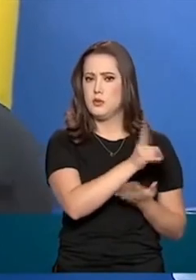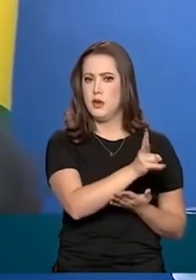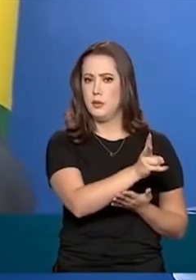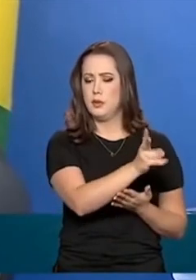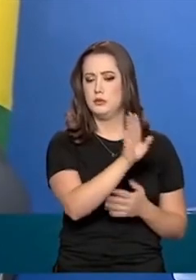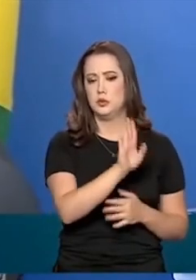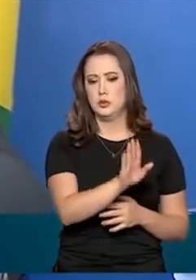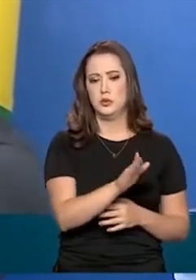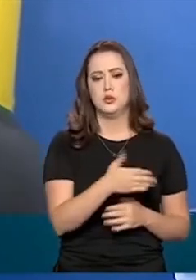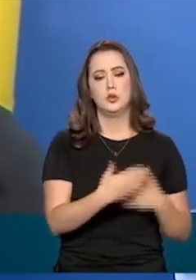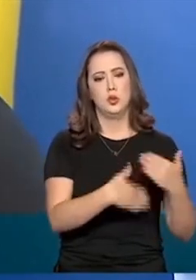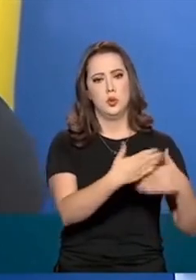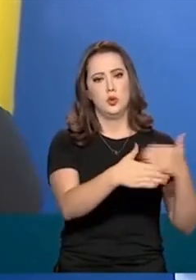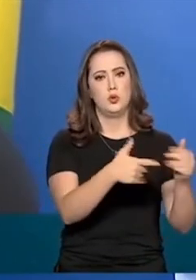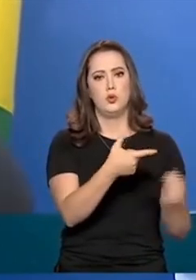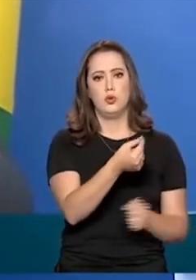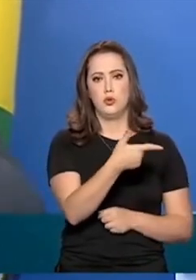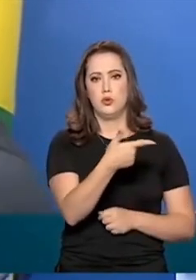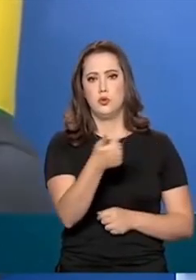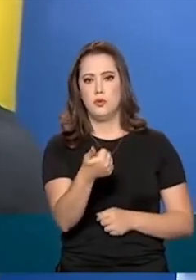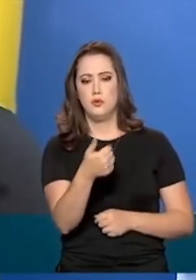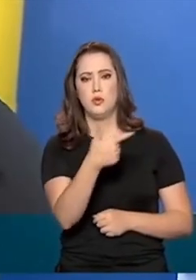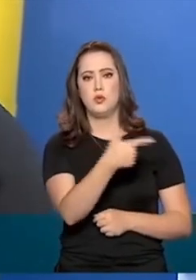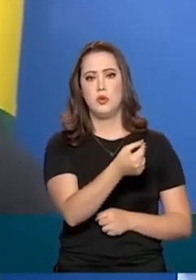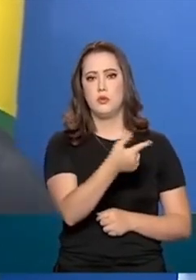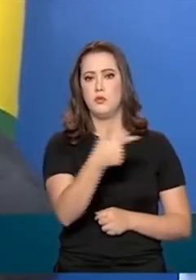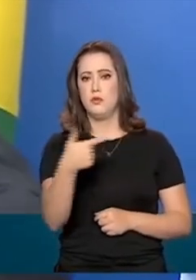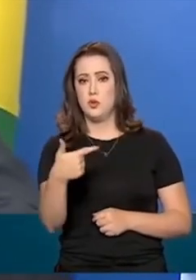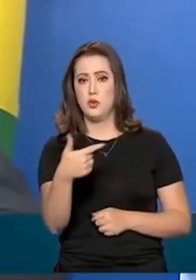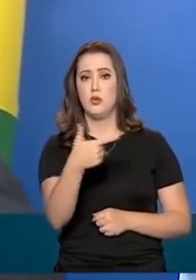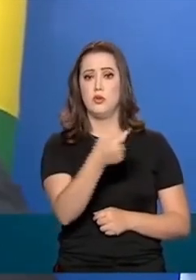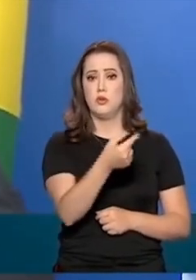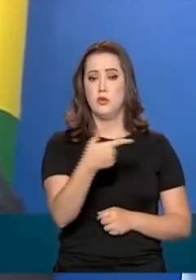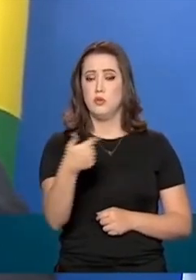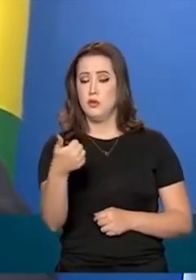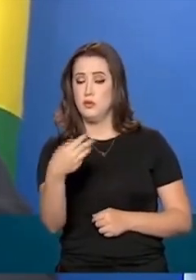2021, 2022, 2023 e assim sucessivamente.